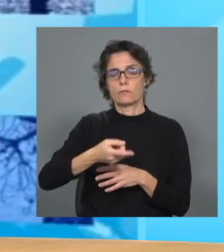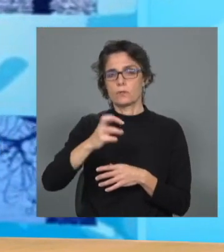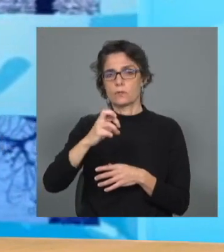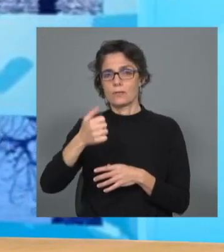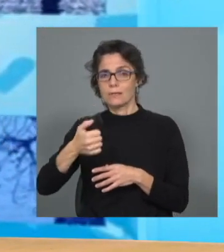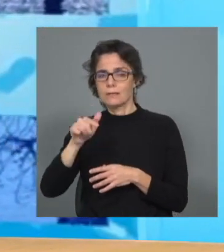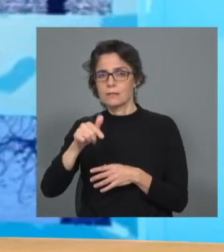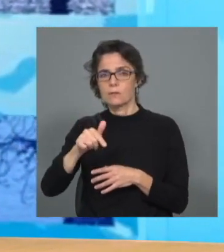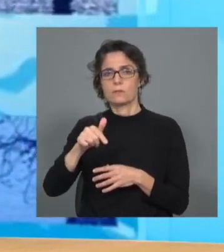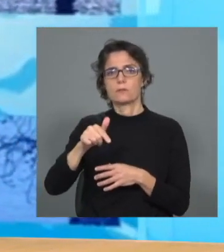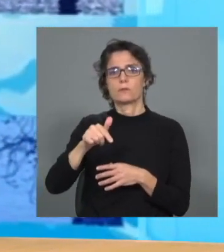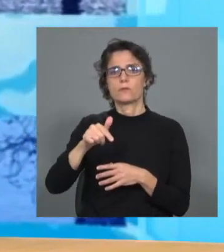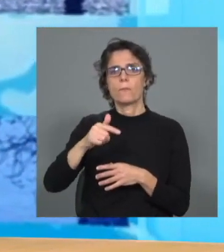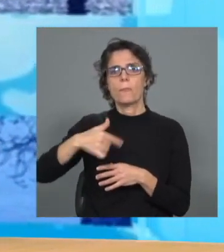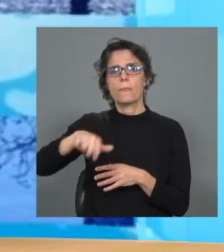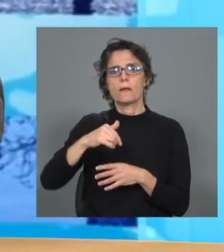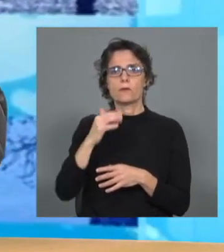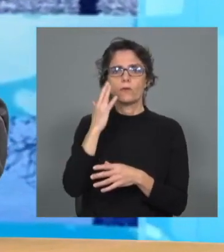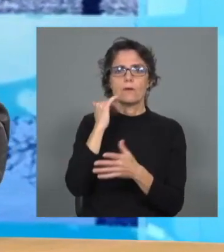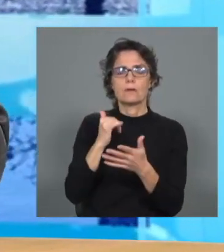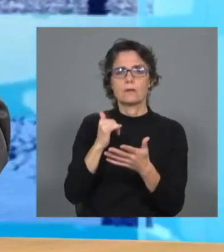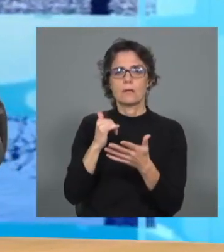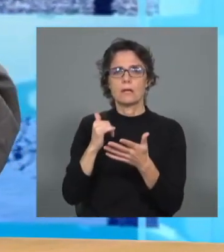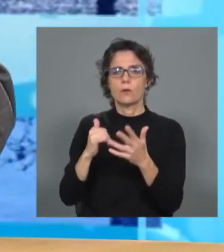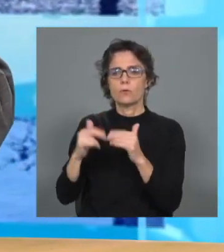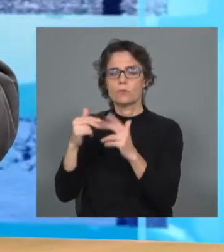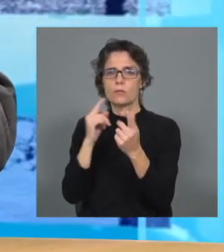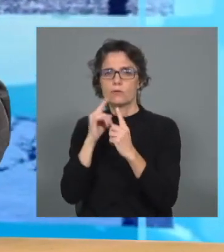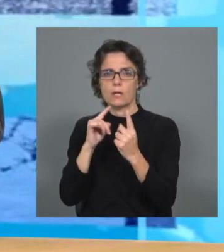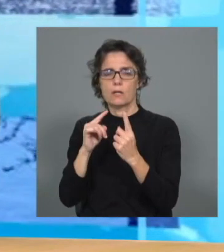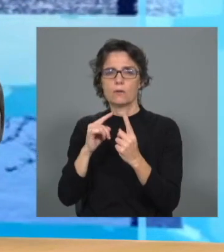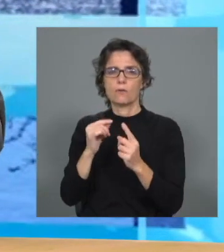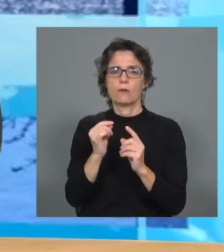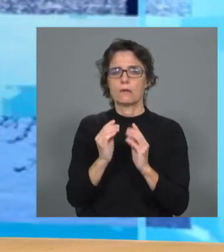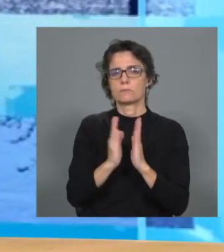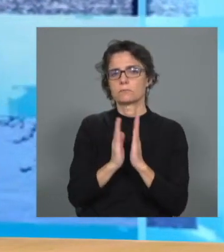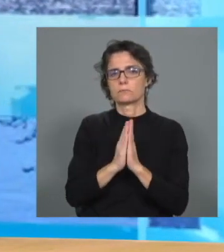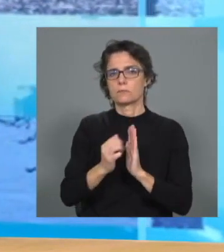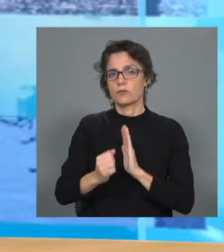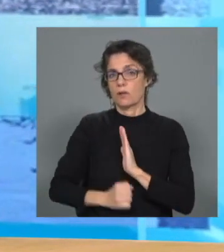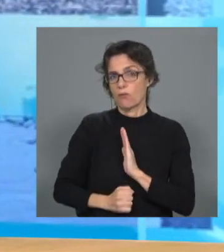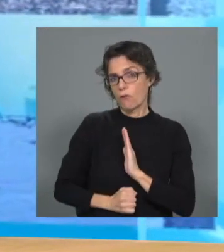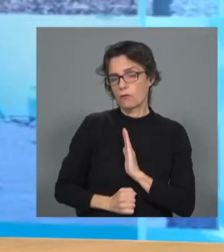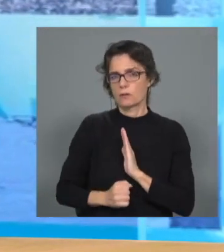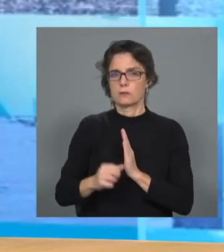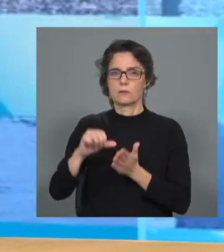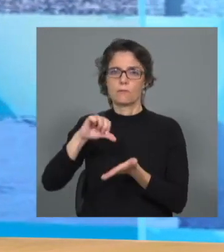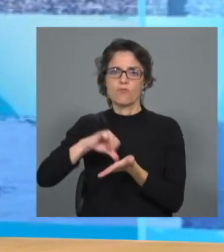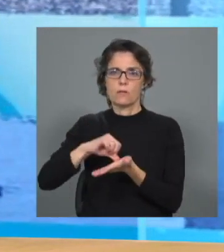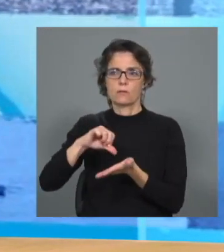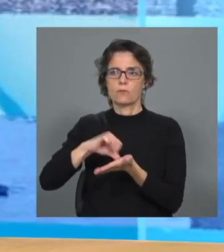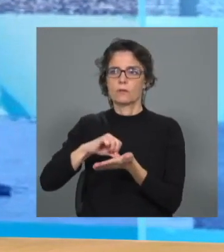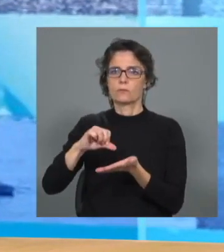entre a Igreja Católica e o Islão, vou chamar assim, o Islão moderado.